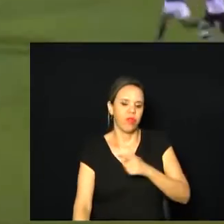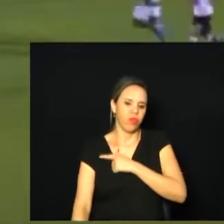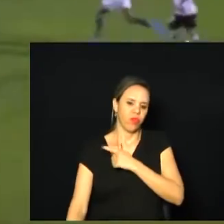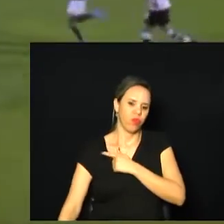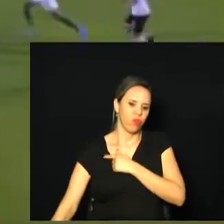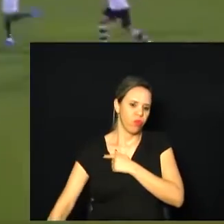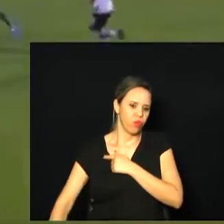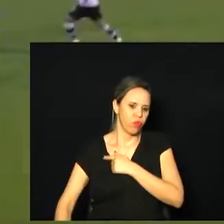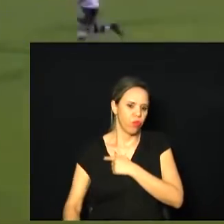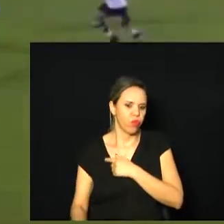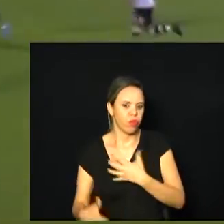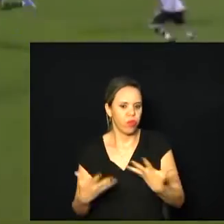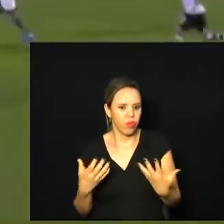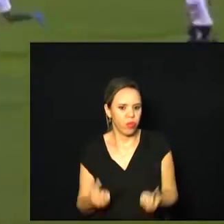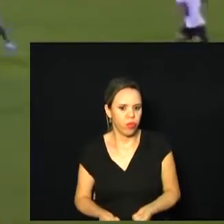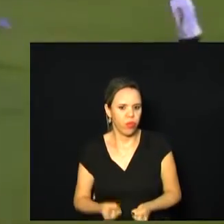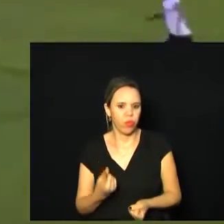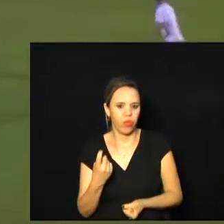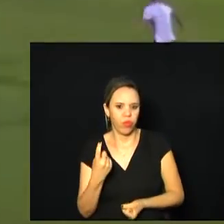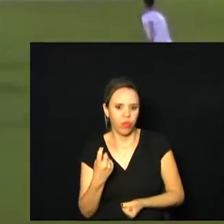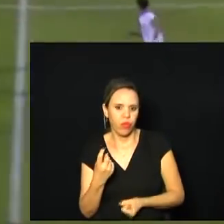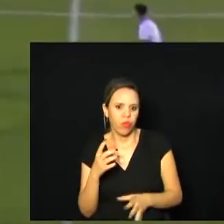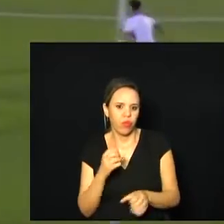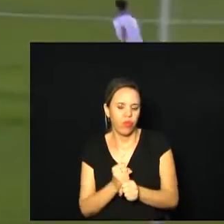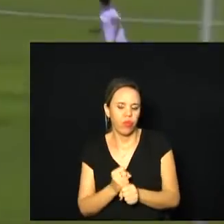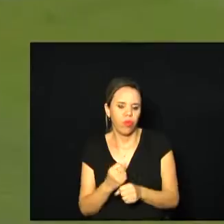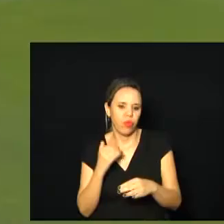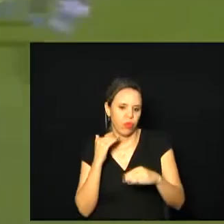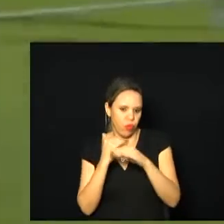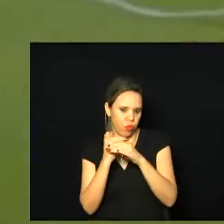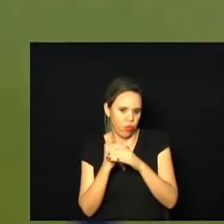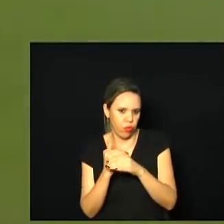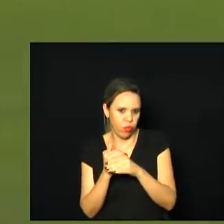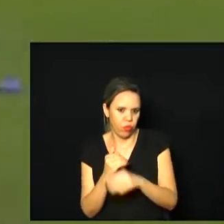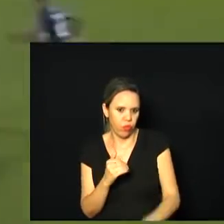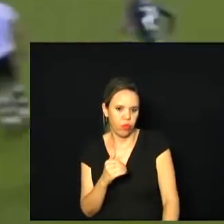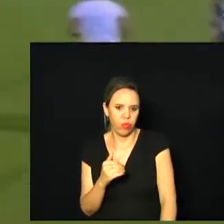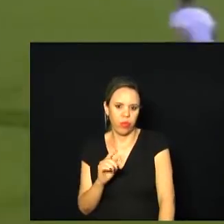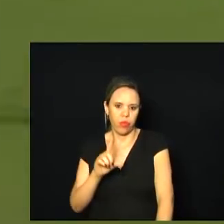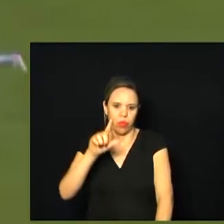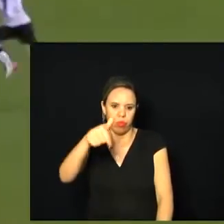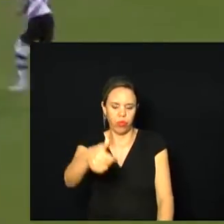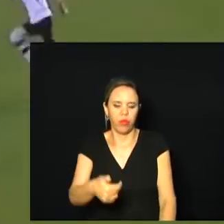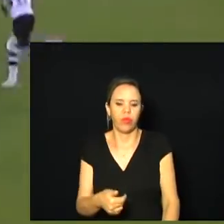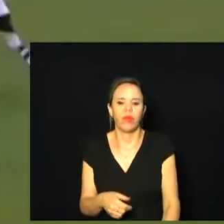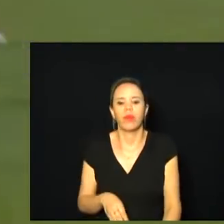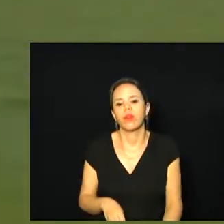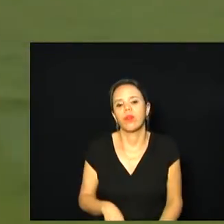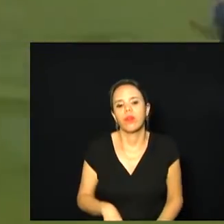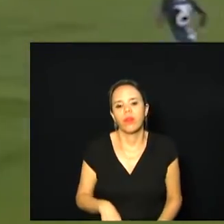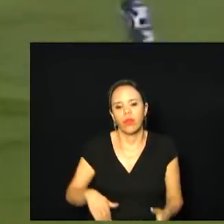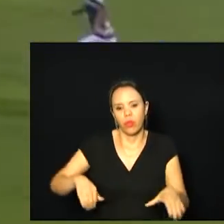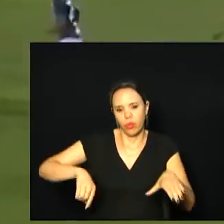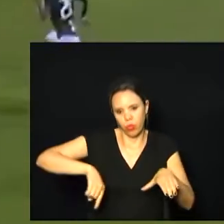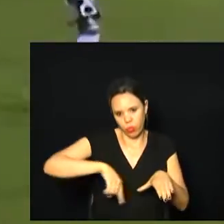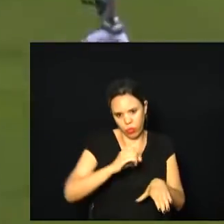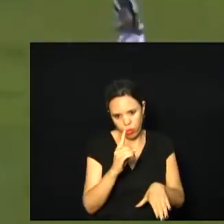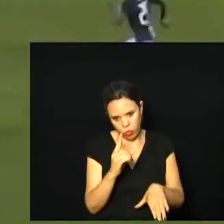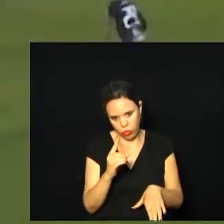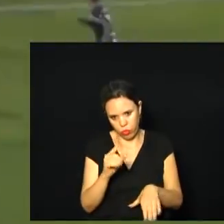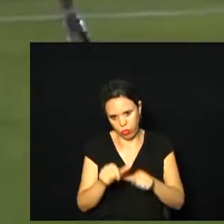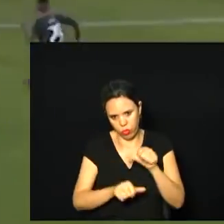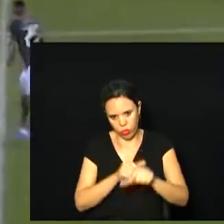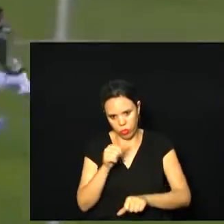se contentar com este 1 ponto do empate? No lance seguinte, Bidu deu um chutão que